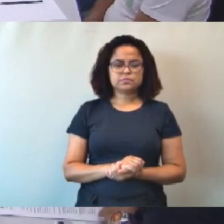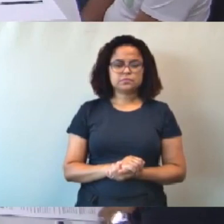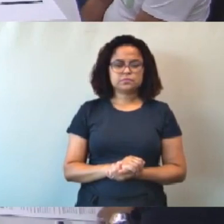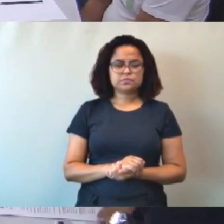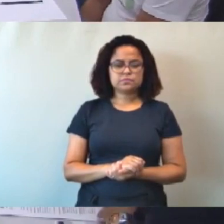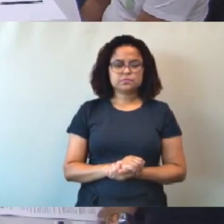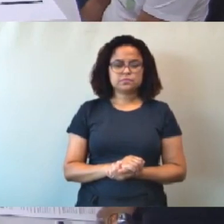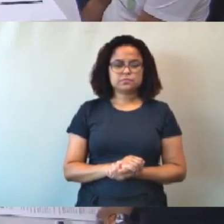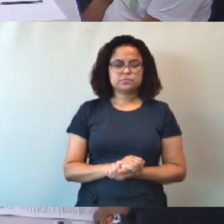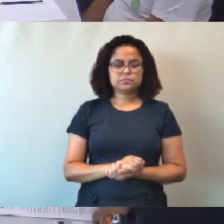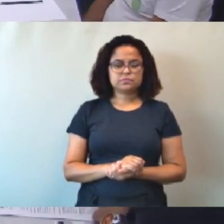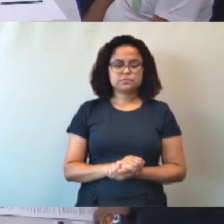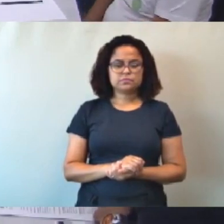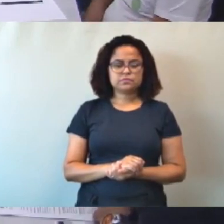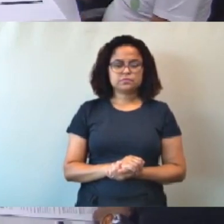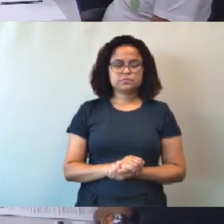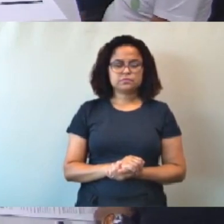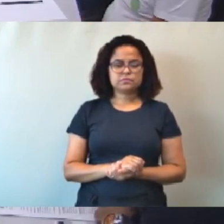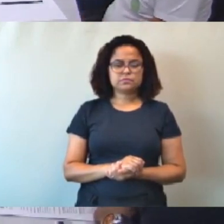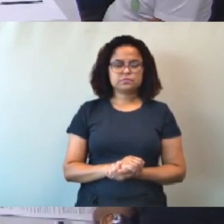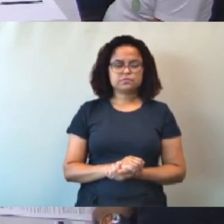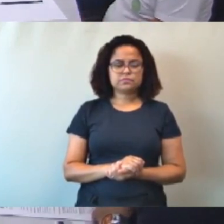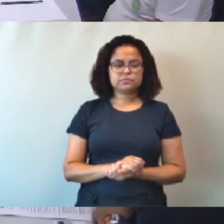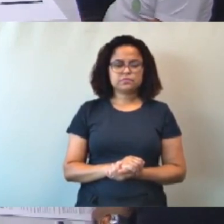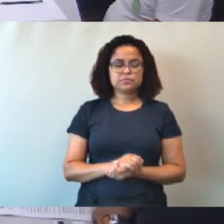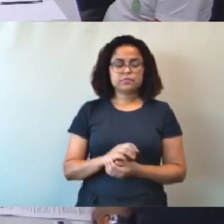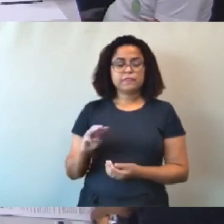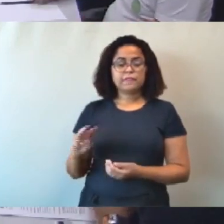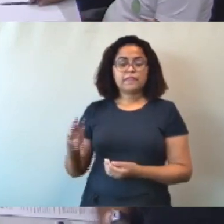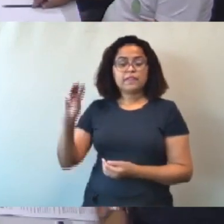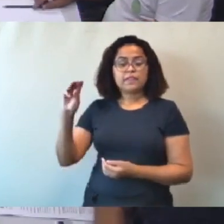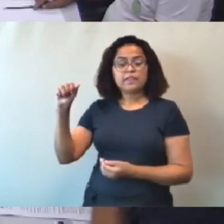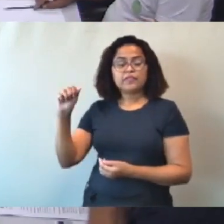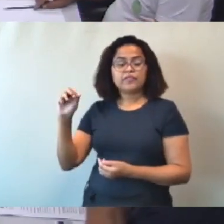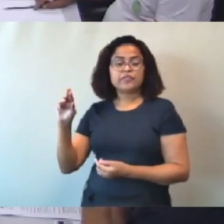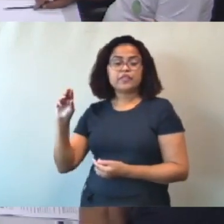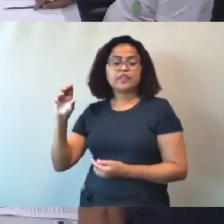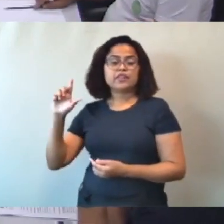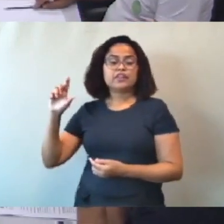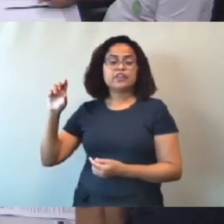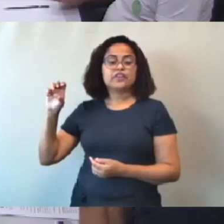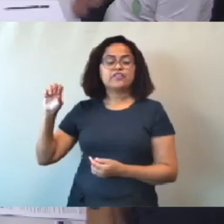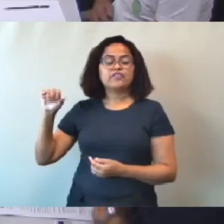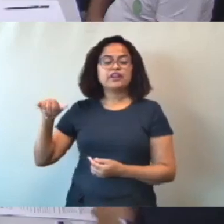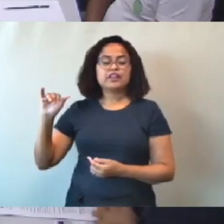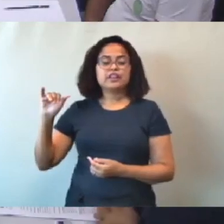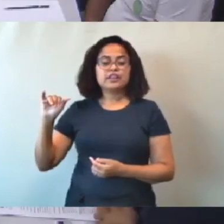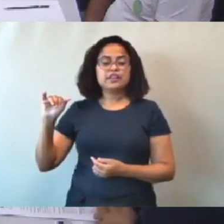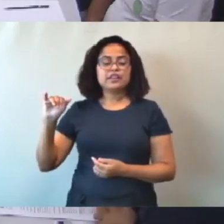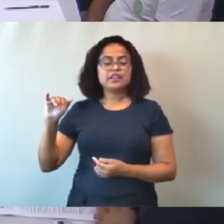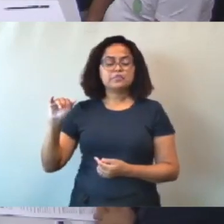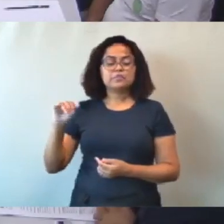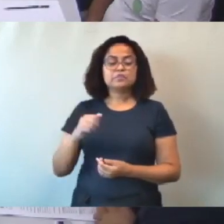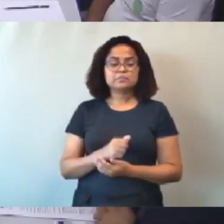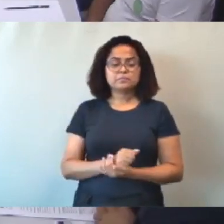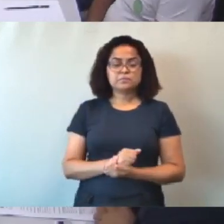Varley, de Aquinda, padaria Pão Fofo. Varley.